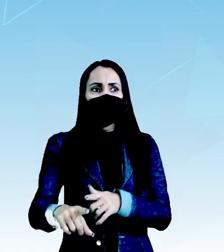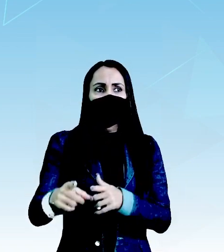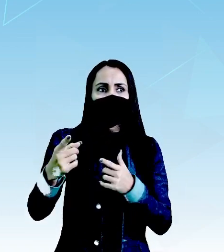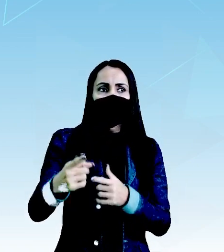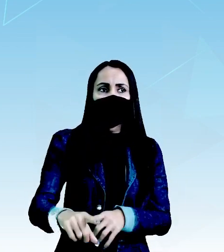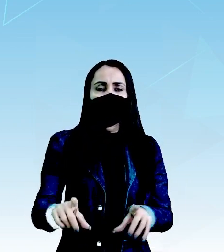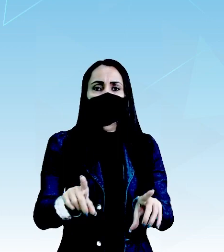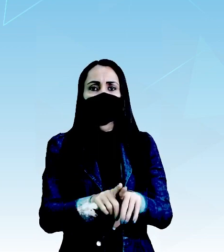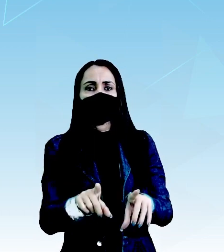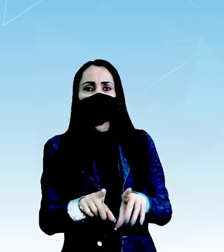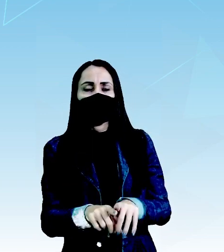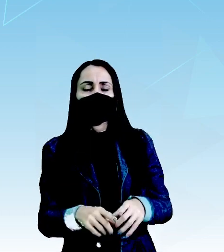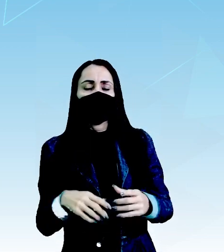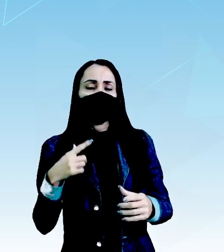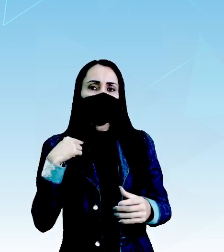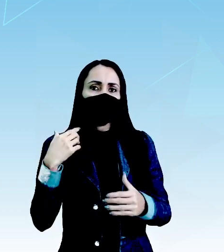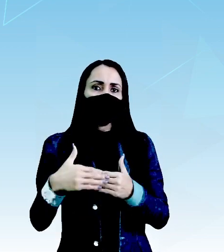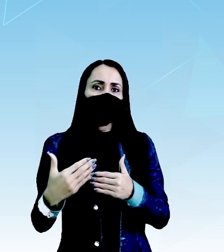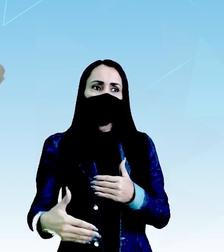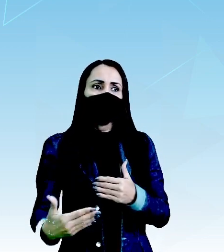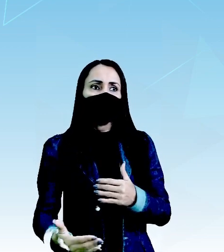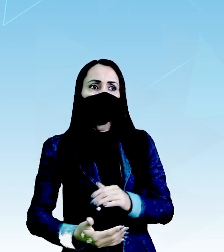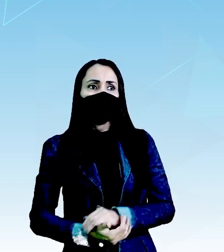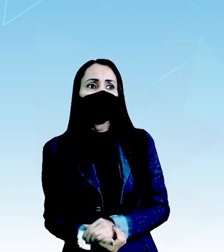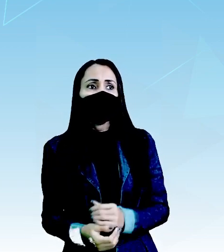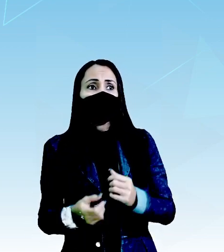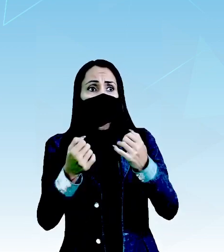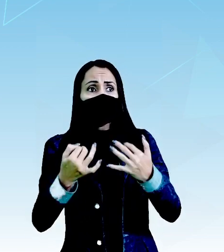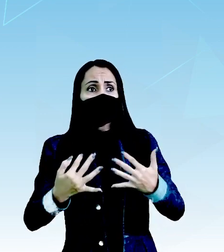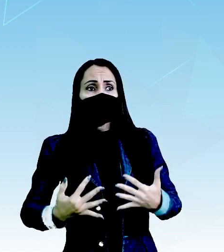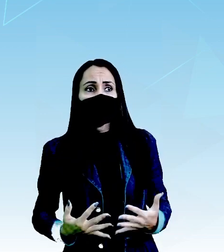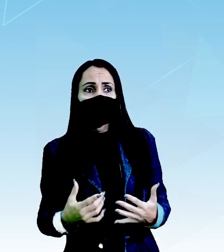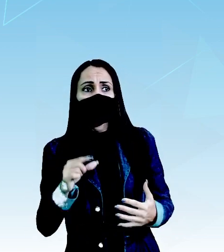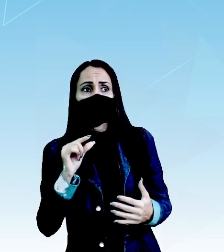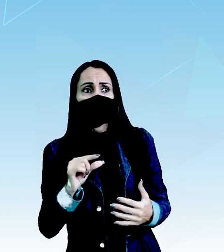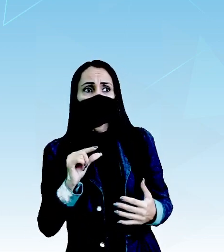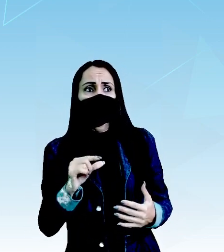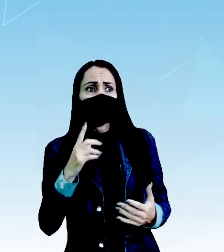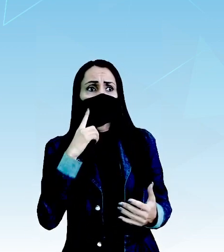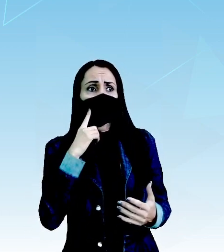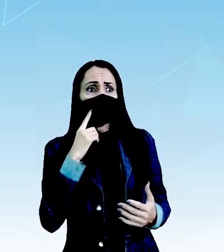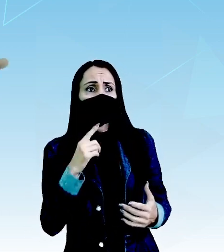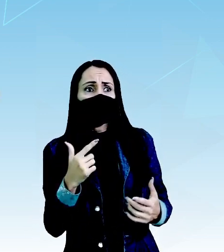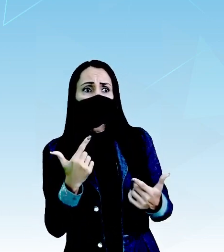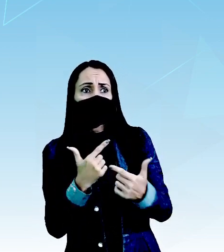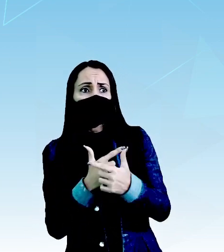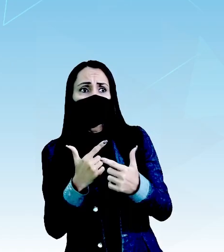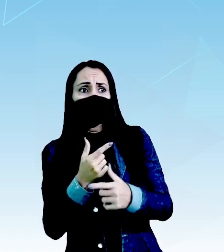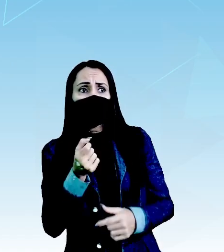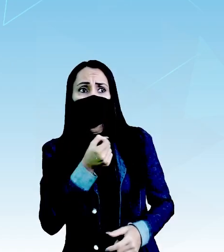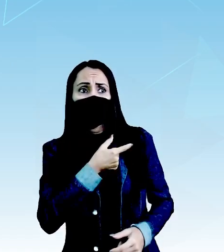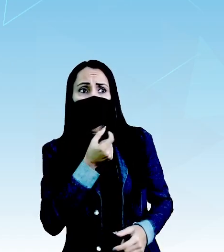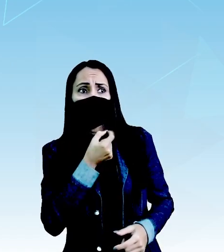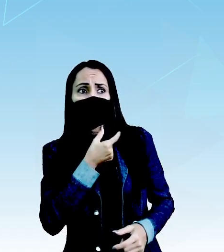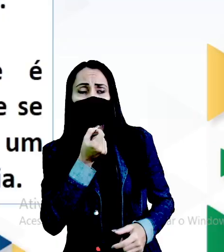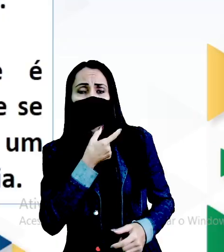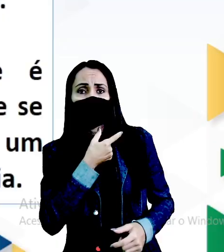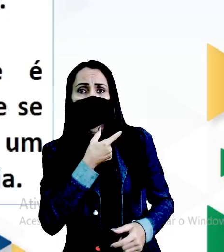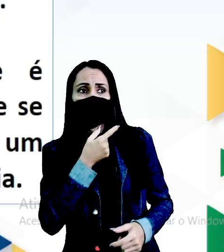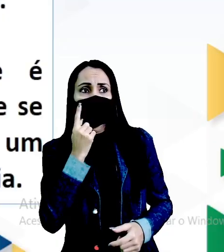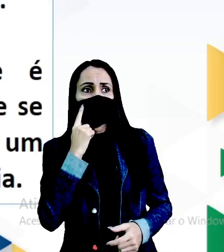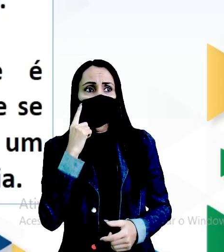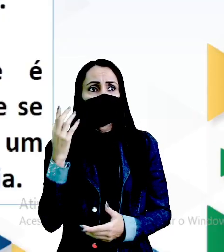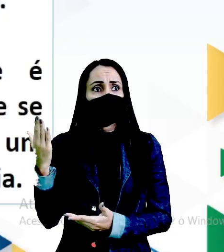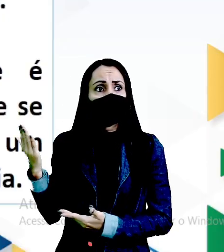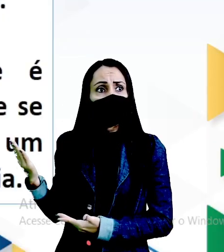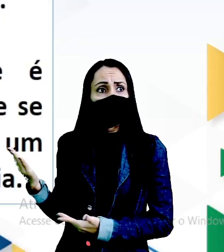ironia, certo? E vamos caminhando. Eu falo um pouco para vocês sobre a comédia. Mas o que seria a comédia? Na tela,